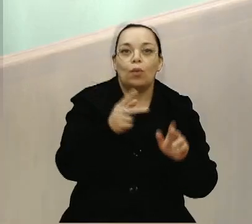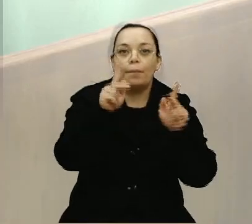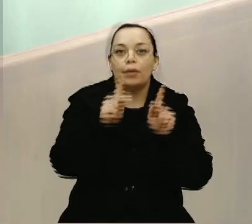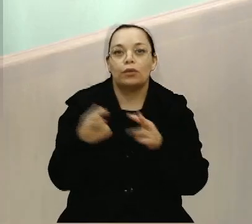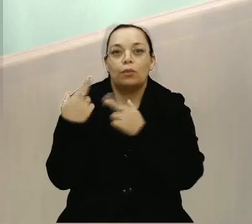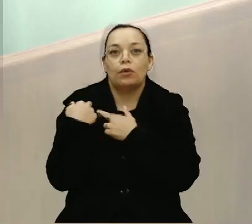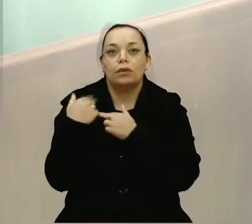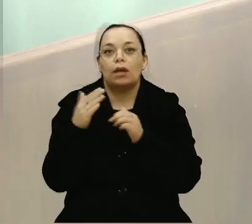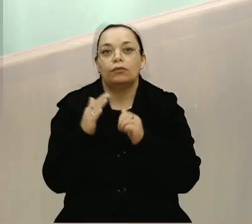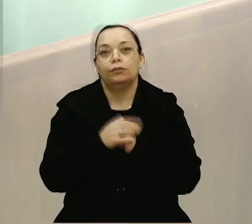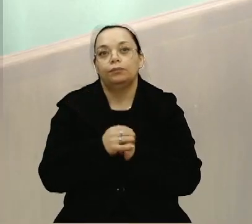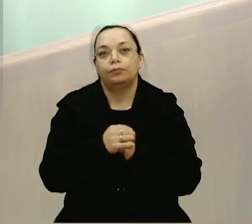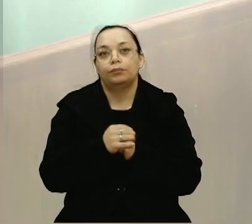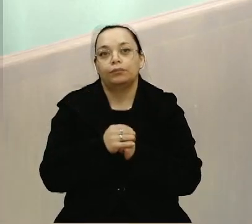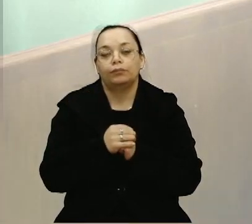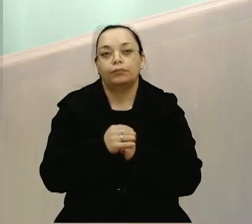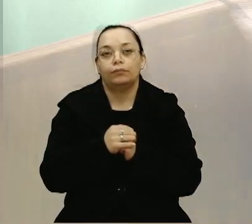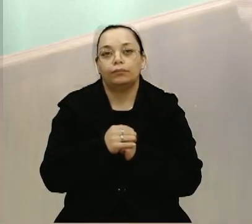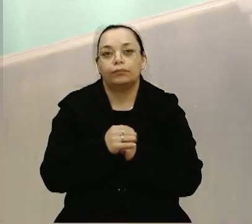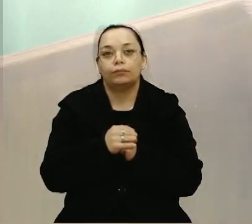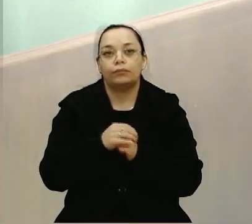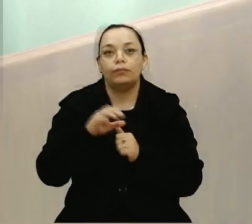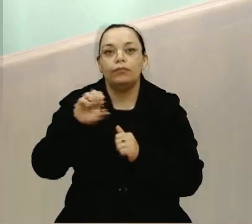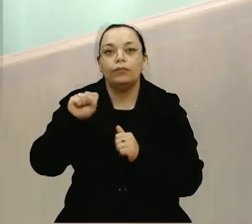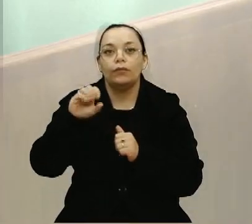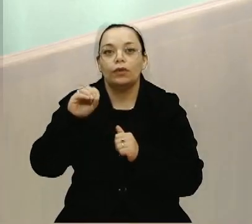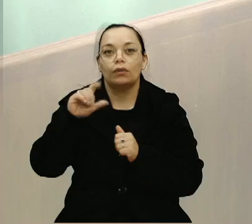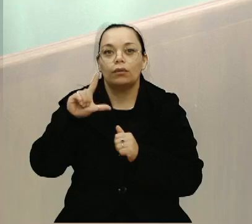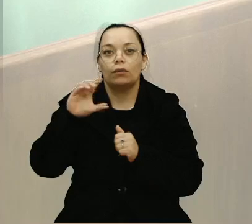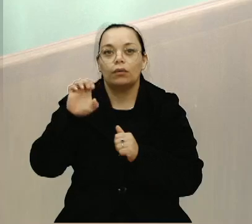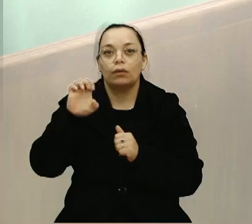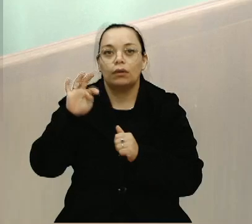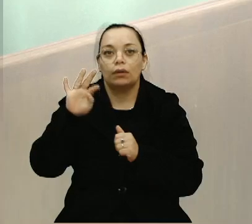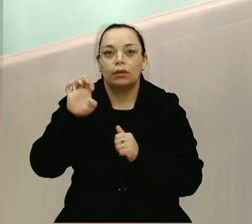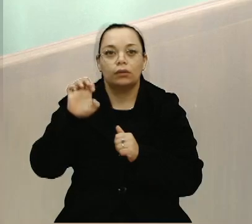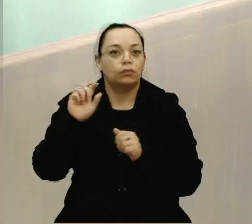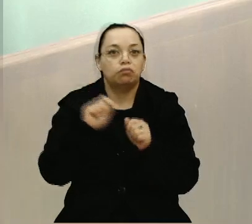Deus. O Solete não tem o que fazer.